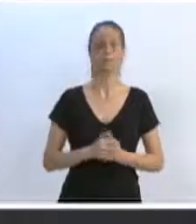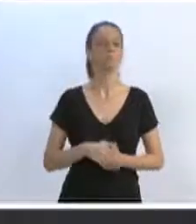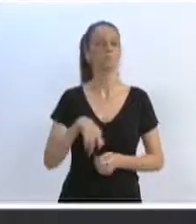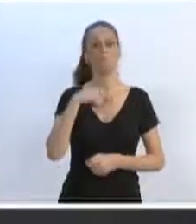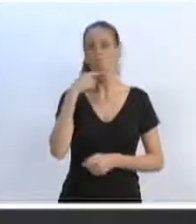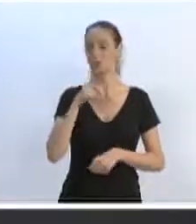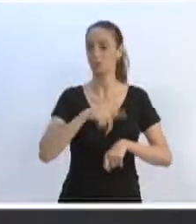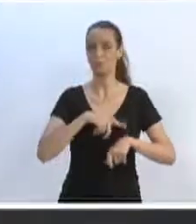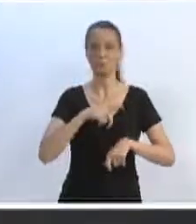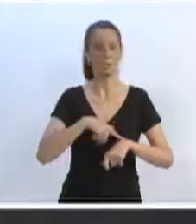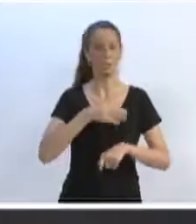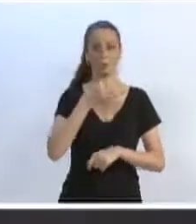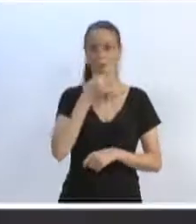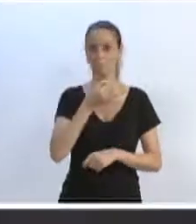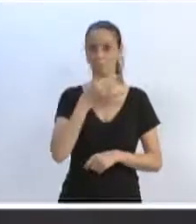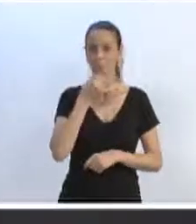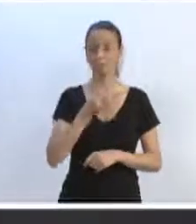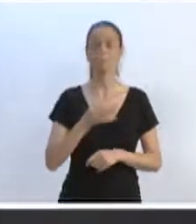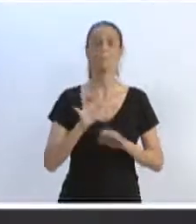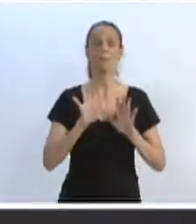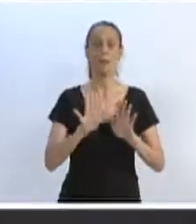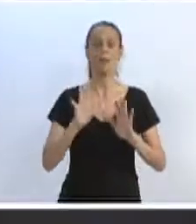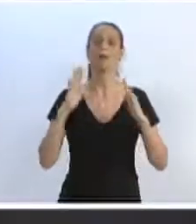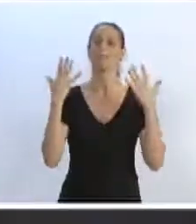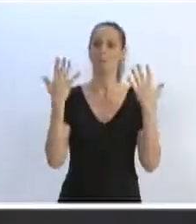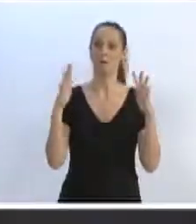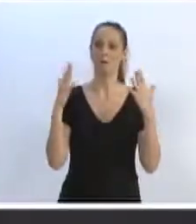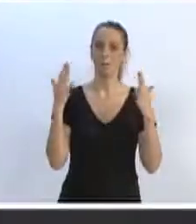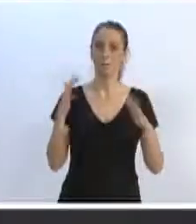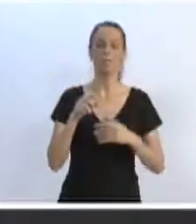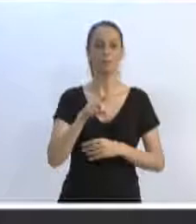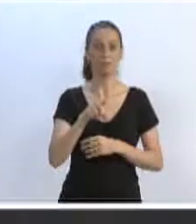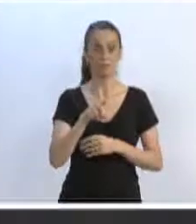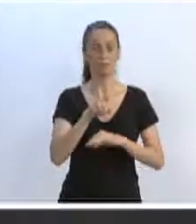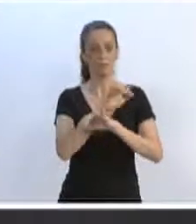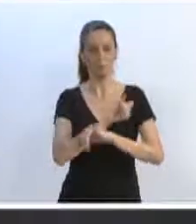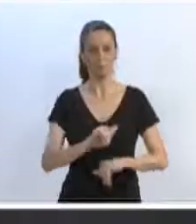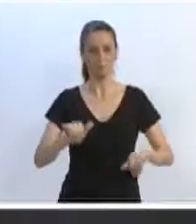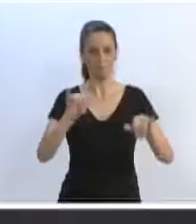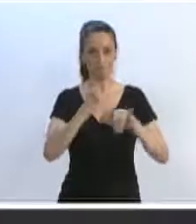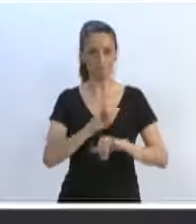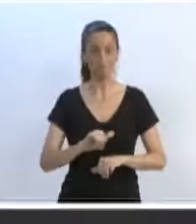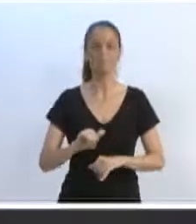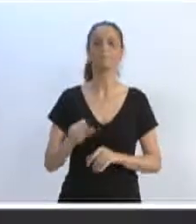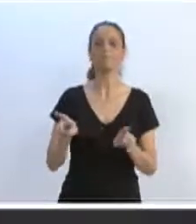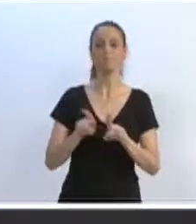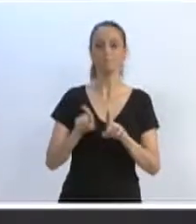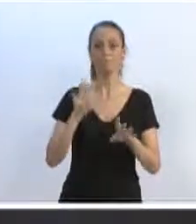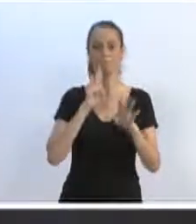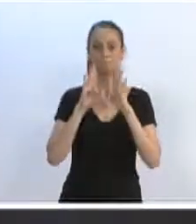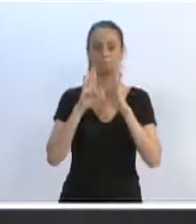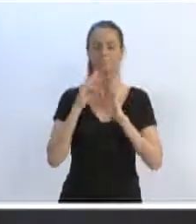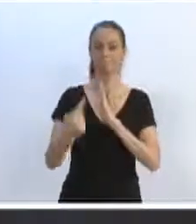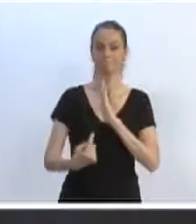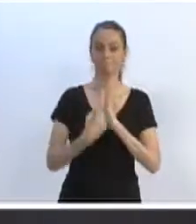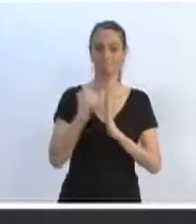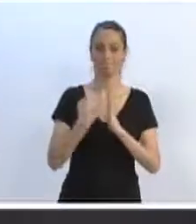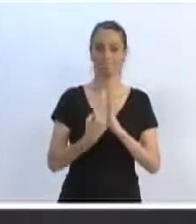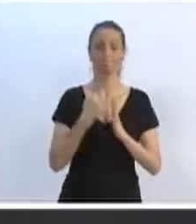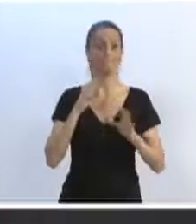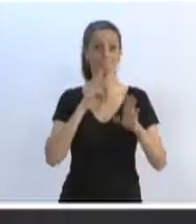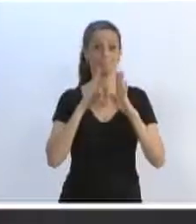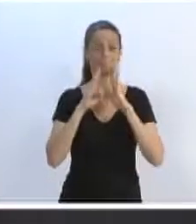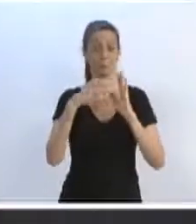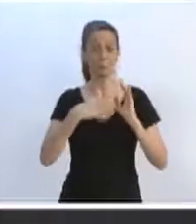já no acréscimo, não poderíamos falar. Queria parabenizar a Vossa Excelência por levantar essa informação. Fui questionado no Facebook, o Facebook é um meio também